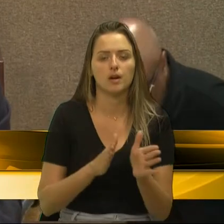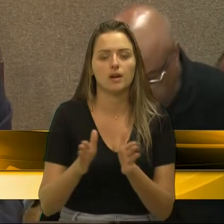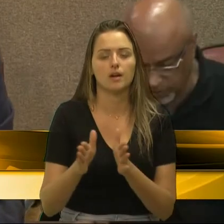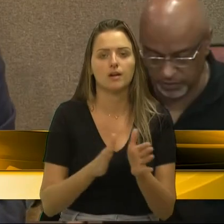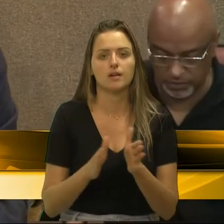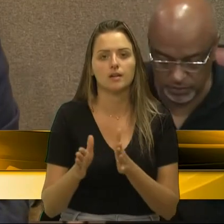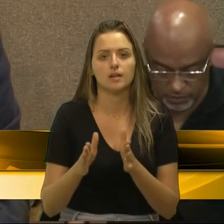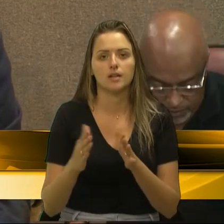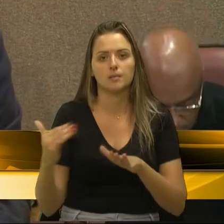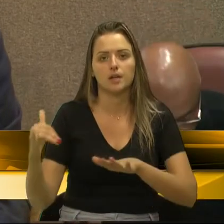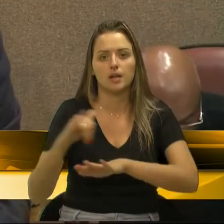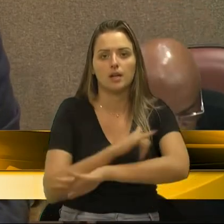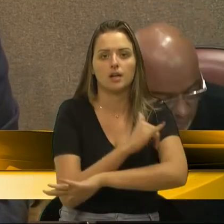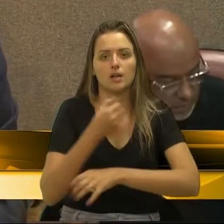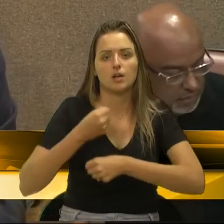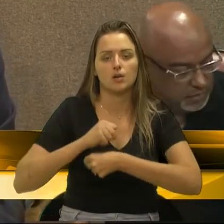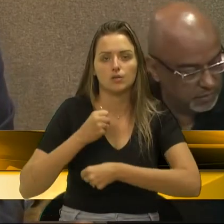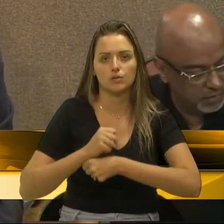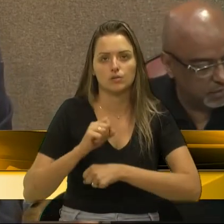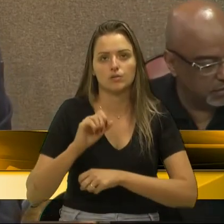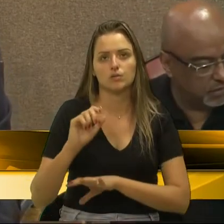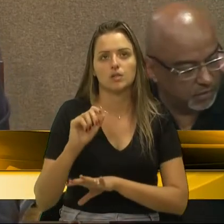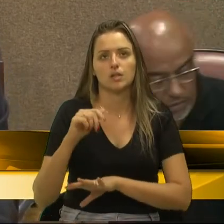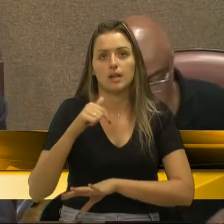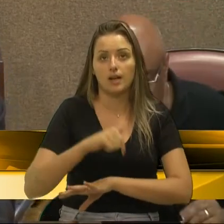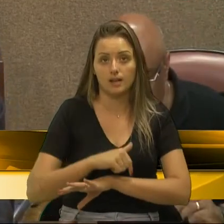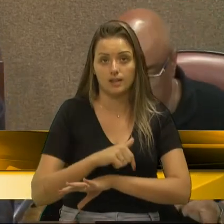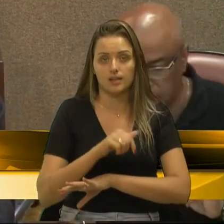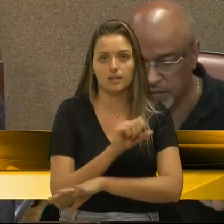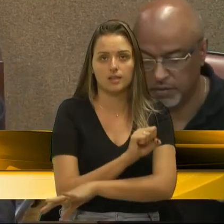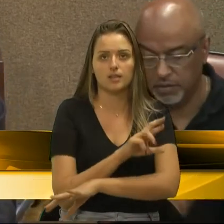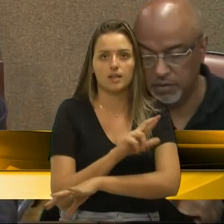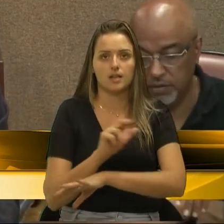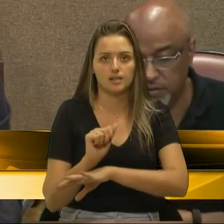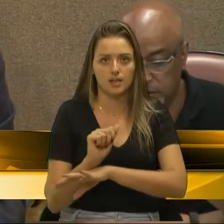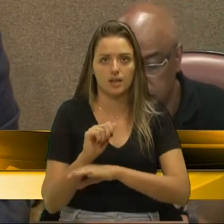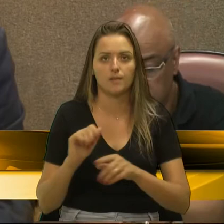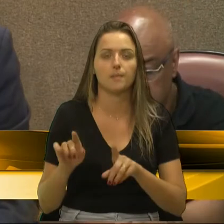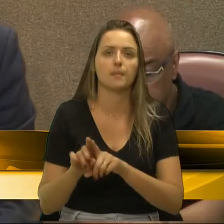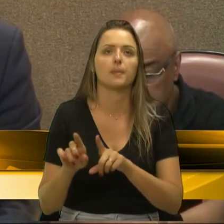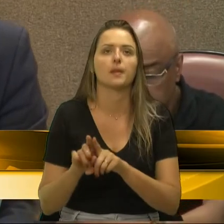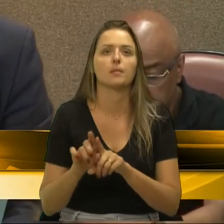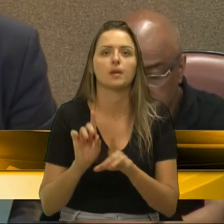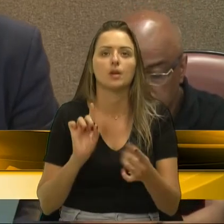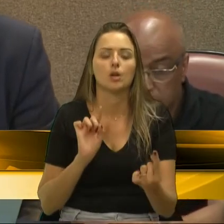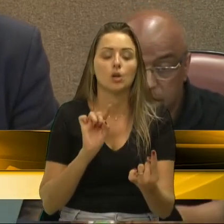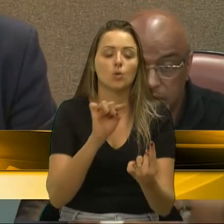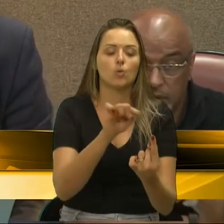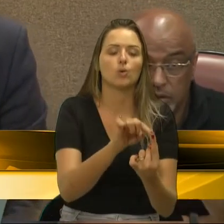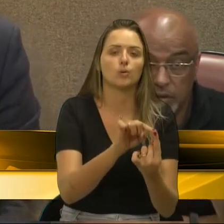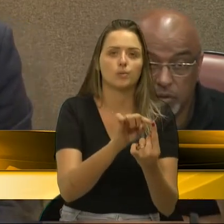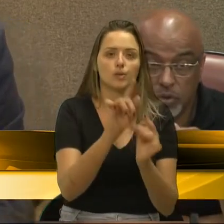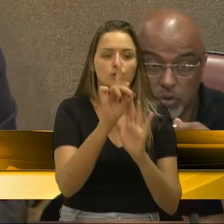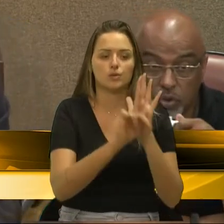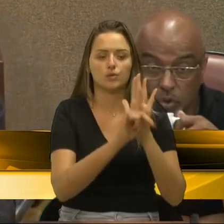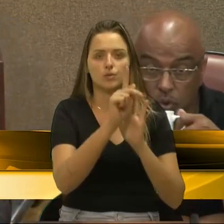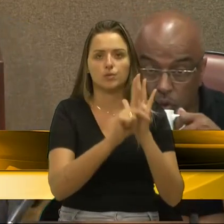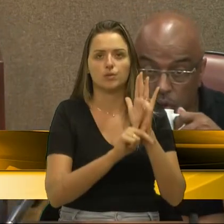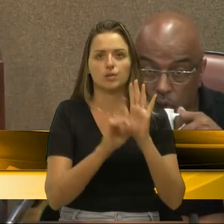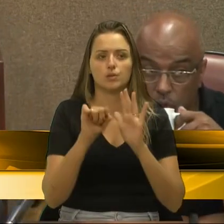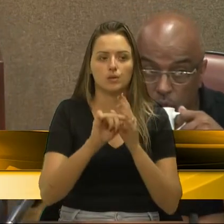do aeroporto regional da Serra Gaúcha. Portanto, o objetivo do projeto em análise